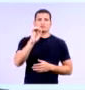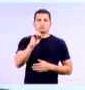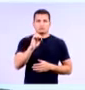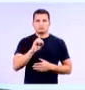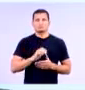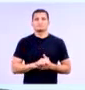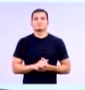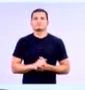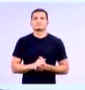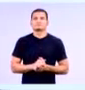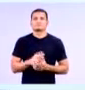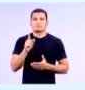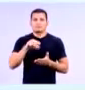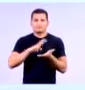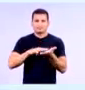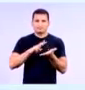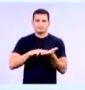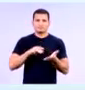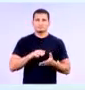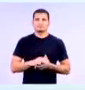né?